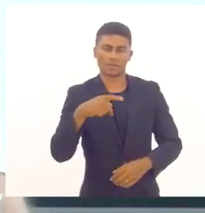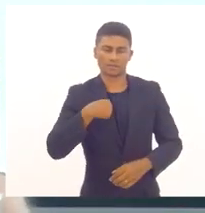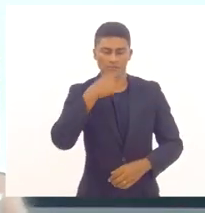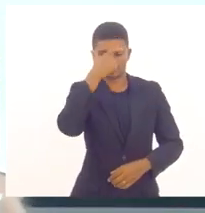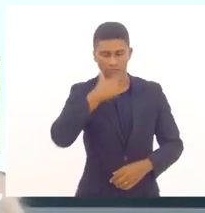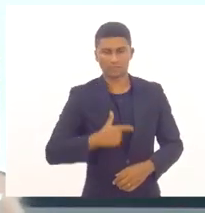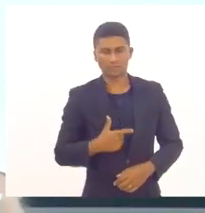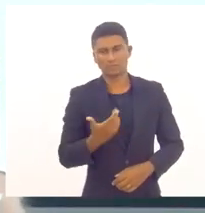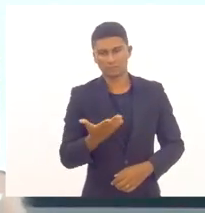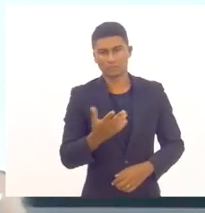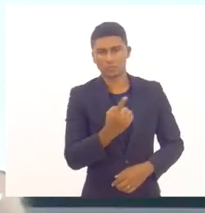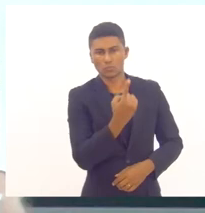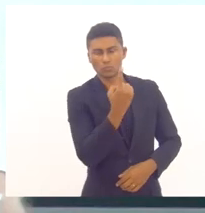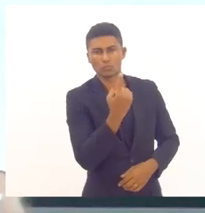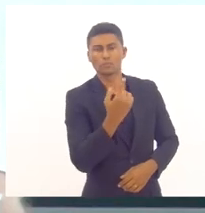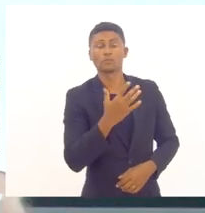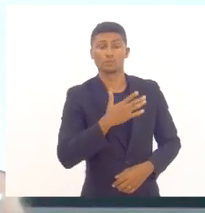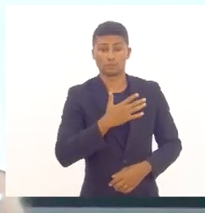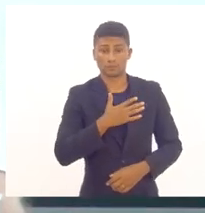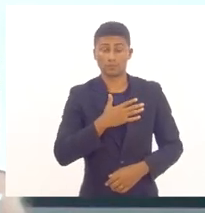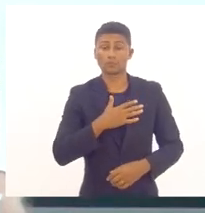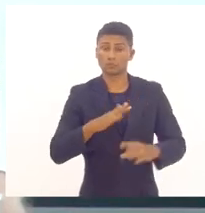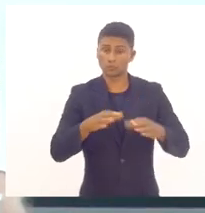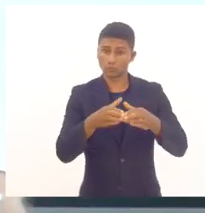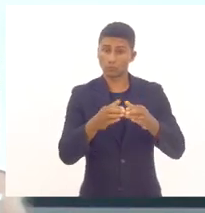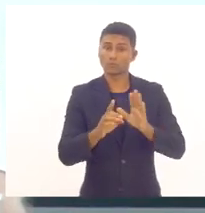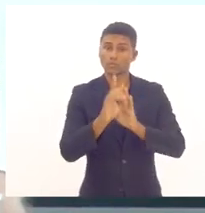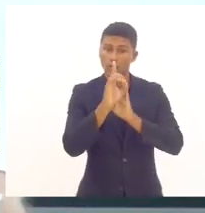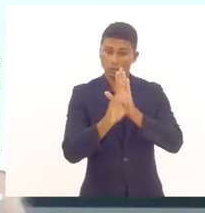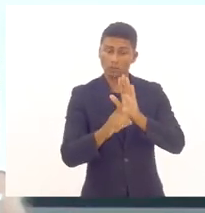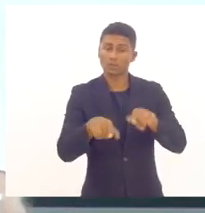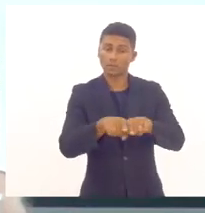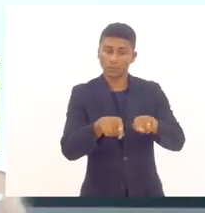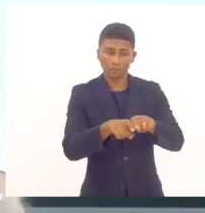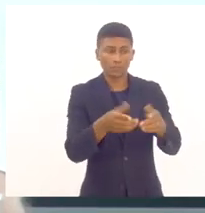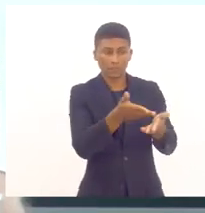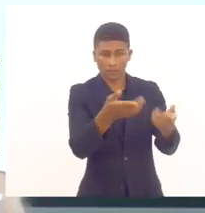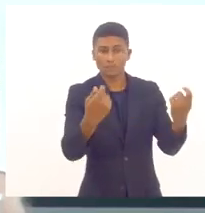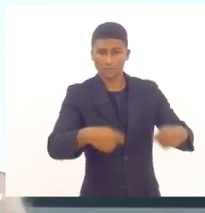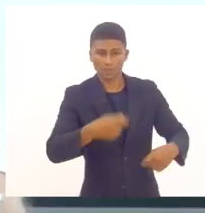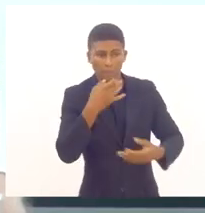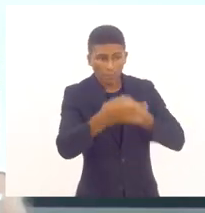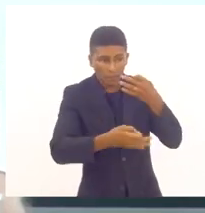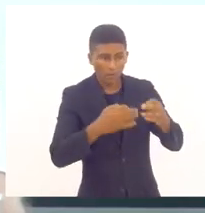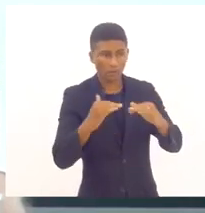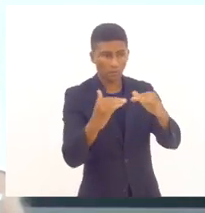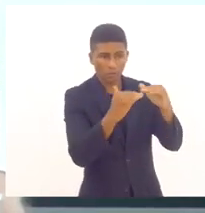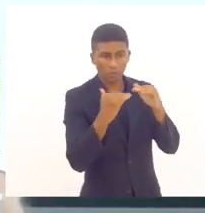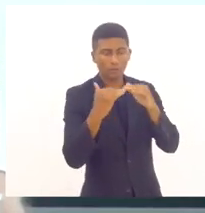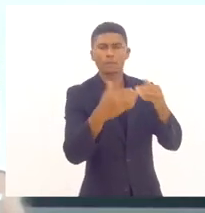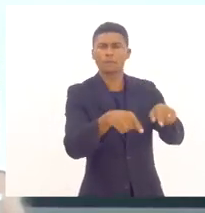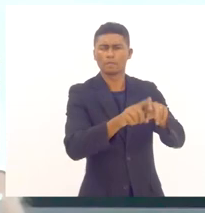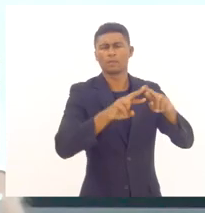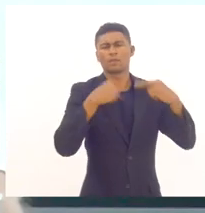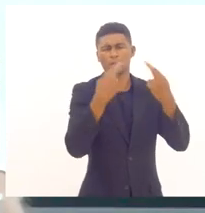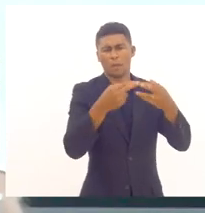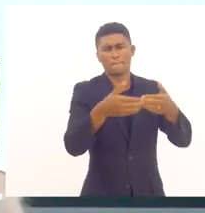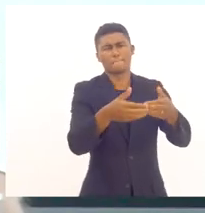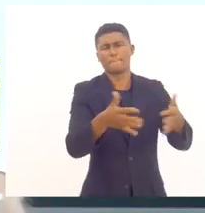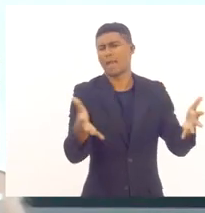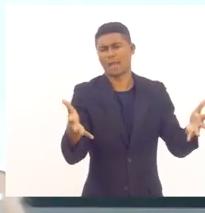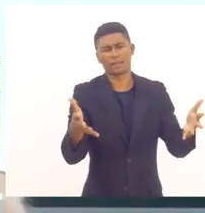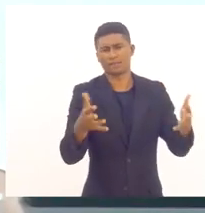nada sem a minha diretoria aprovar, e as nossas reuniões são reuniões abertas, não